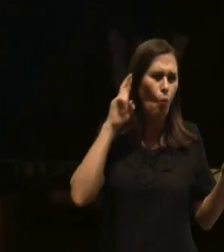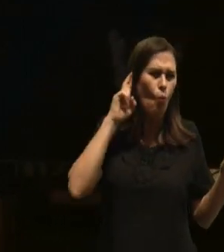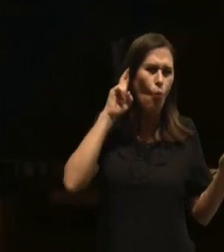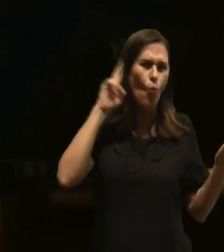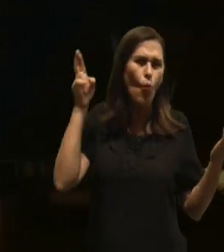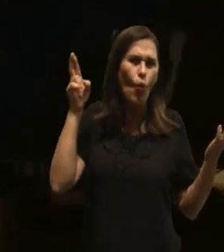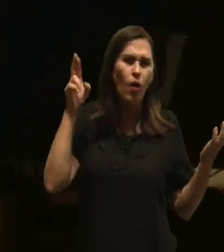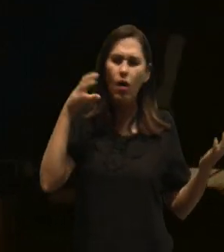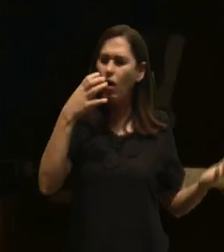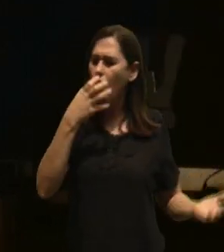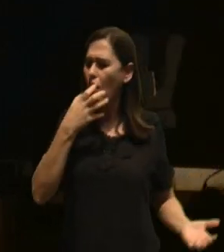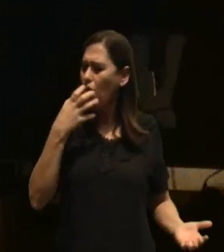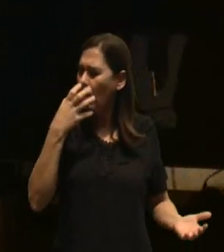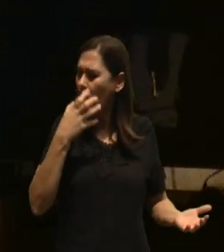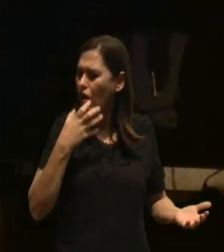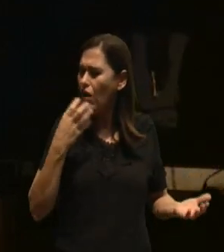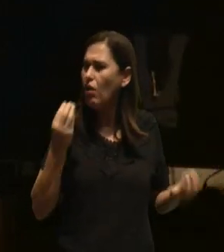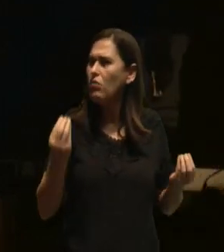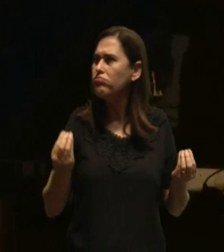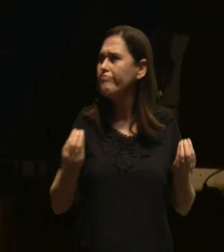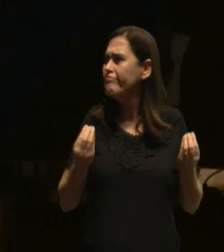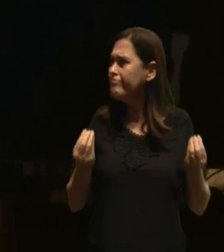canção,